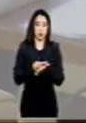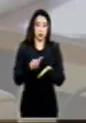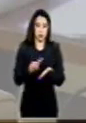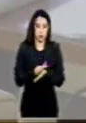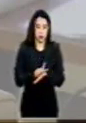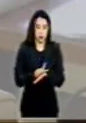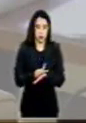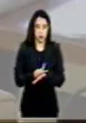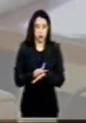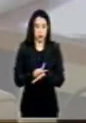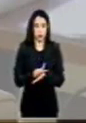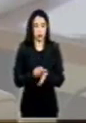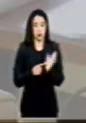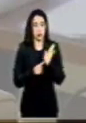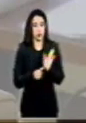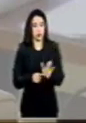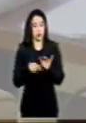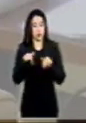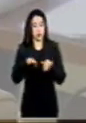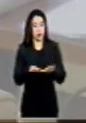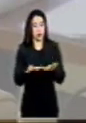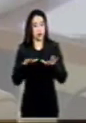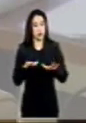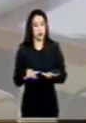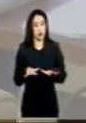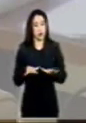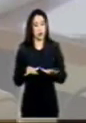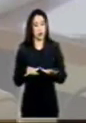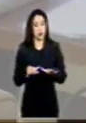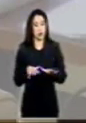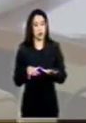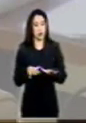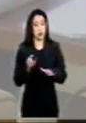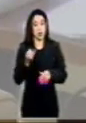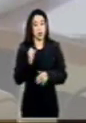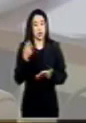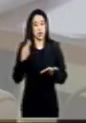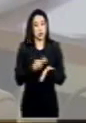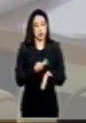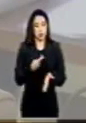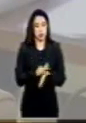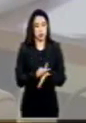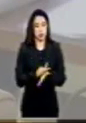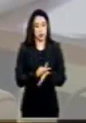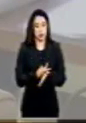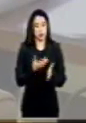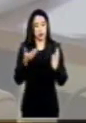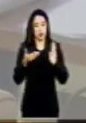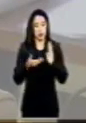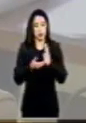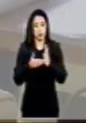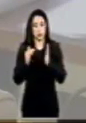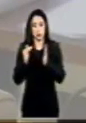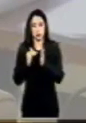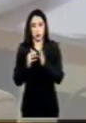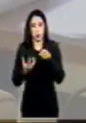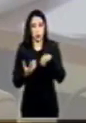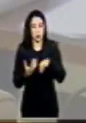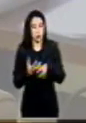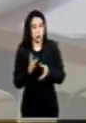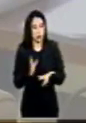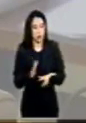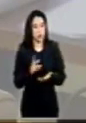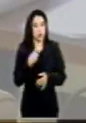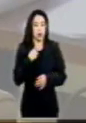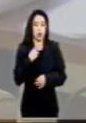reconhecimento expresso deste plenário de que, na hipótese de busca e apreensão a ser cumprida em Casa Legislativa, não cabe